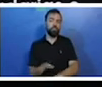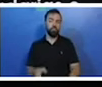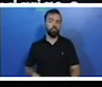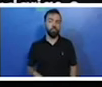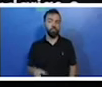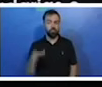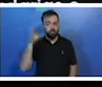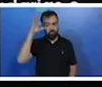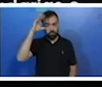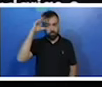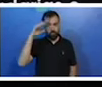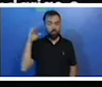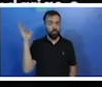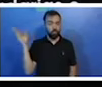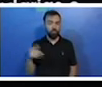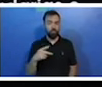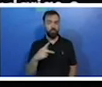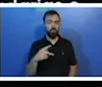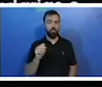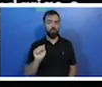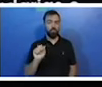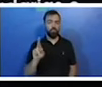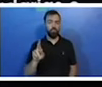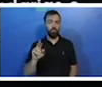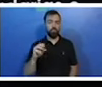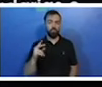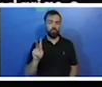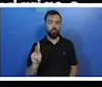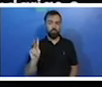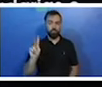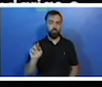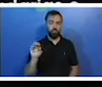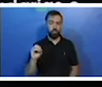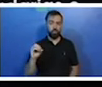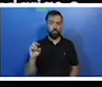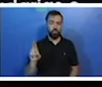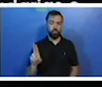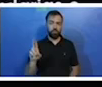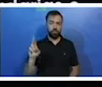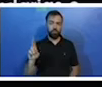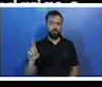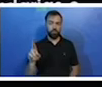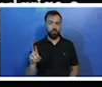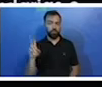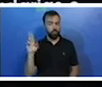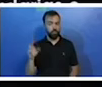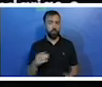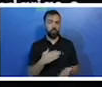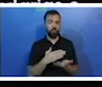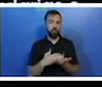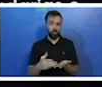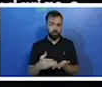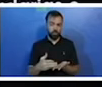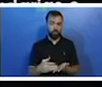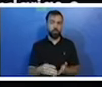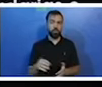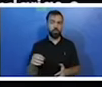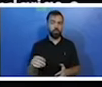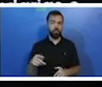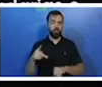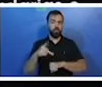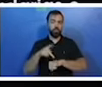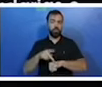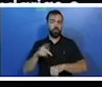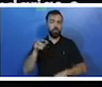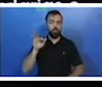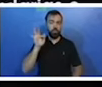Curiosidade sobre o parkour, né? Essa modalidade interessante, né? É uma atividade física francesa, então surgiu lá na França,